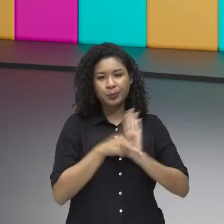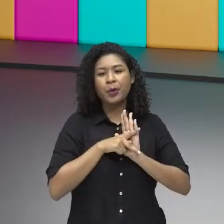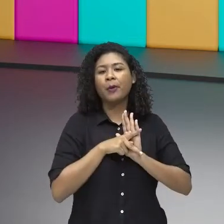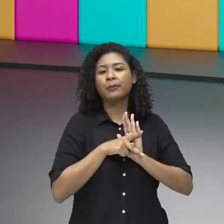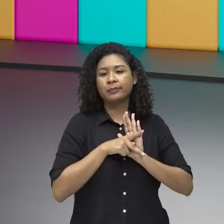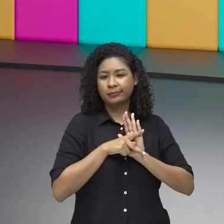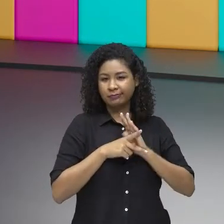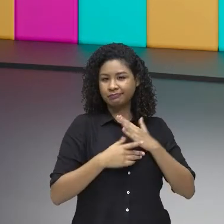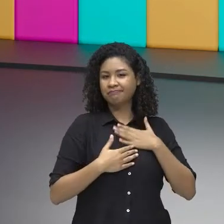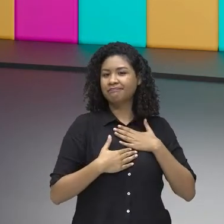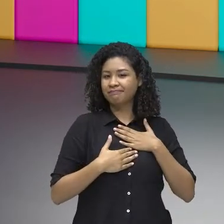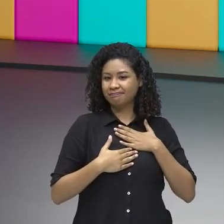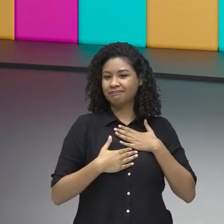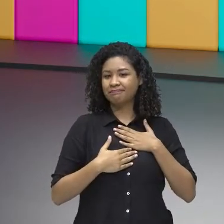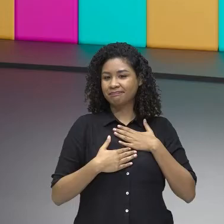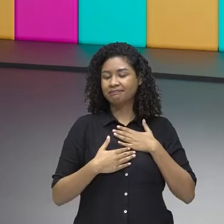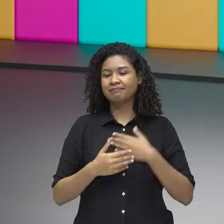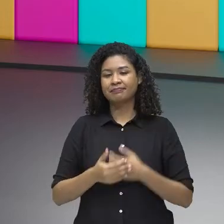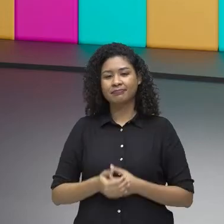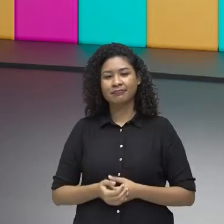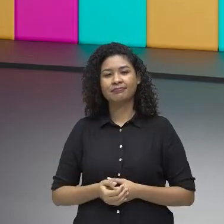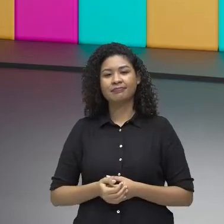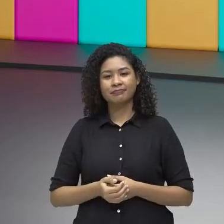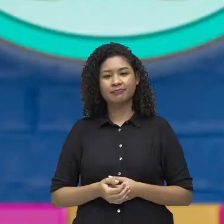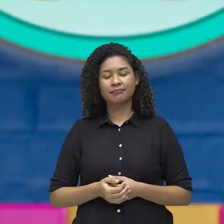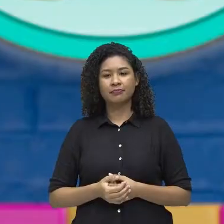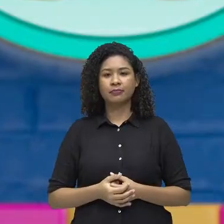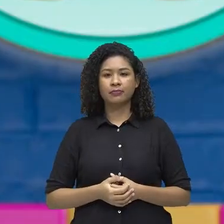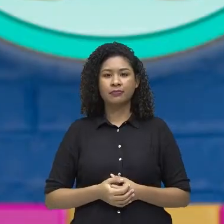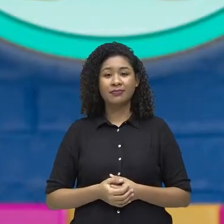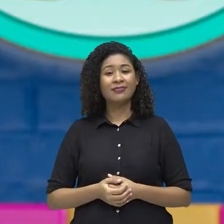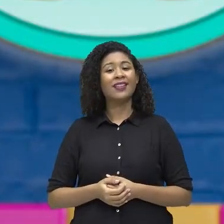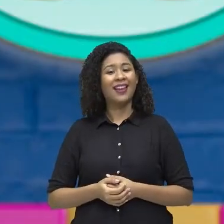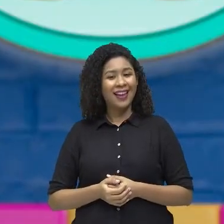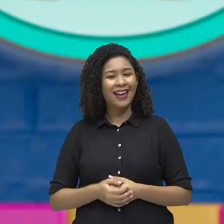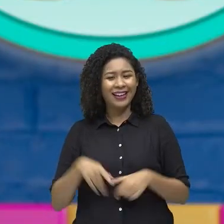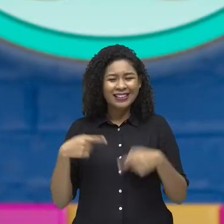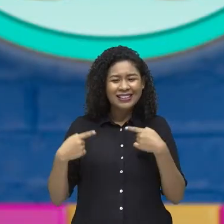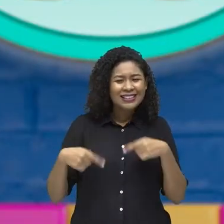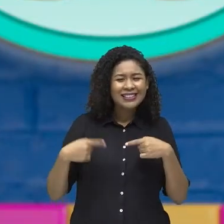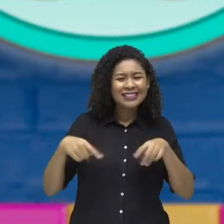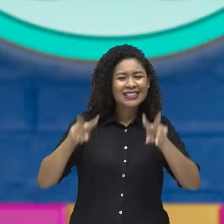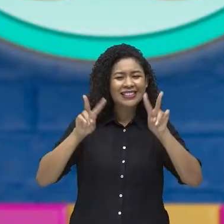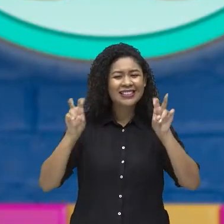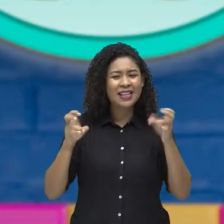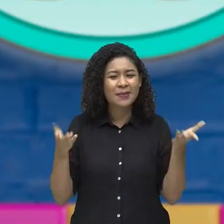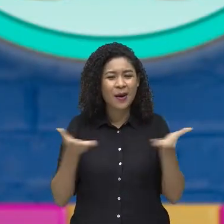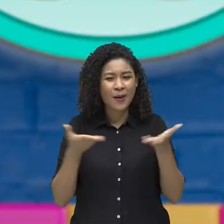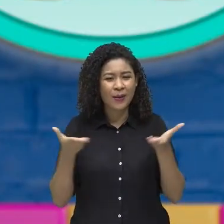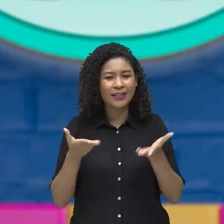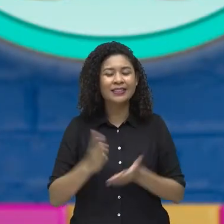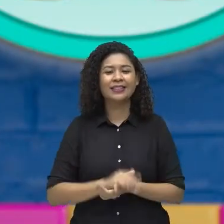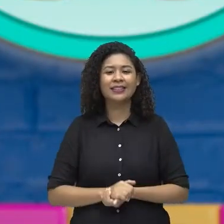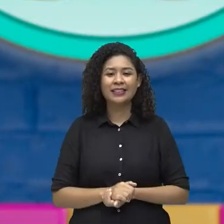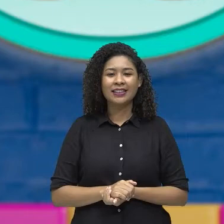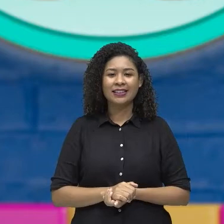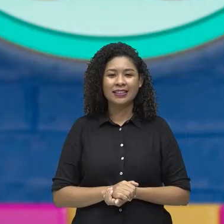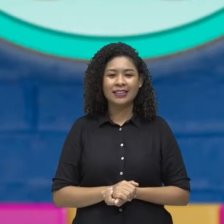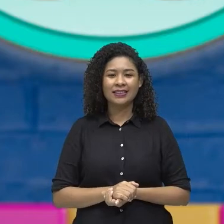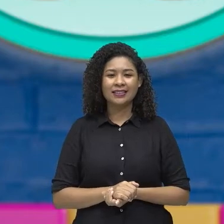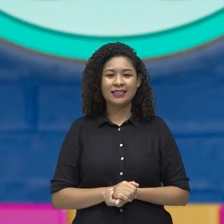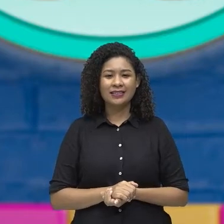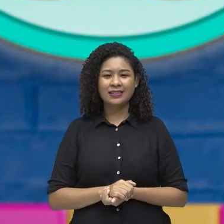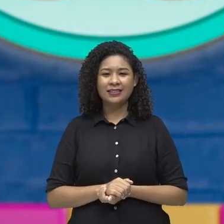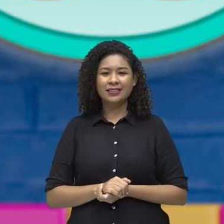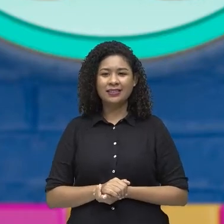discussão muito contemporânea, né? A galera até brincava, cadê? Só os alecrim dourado